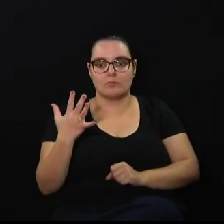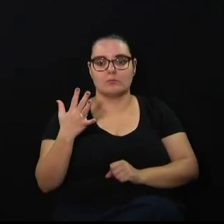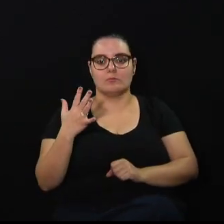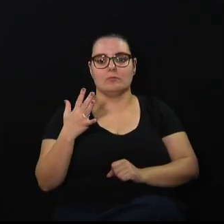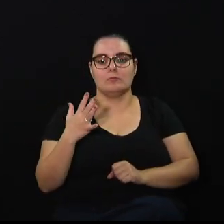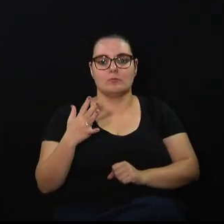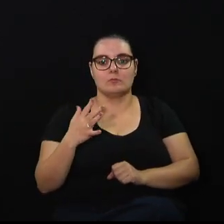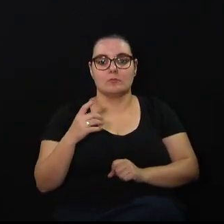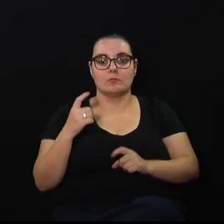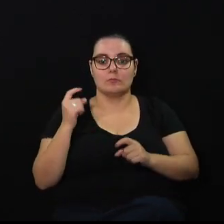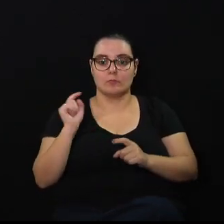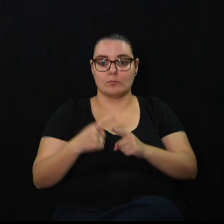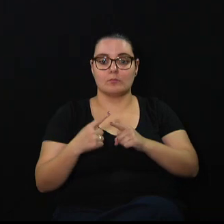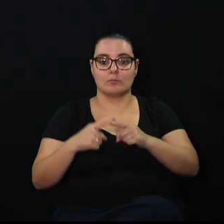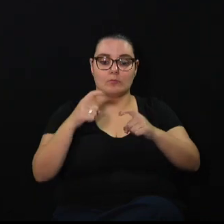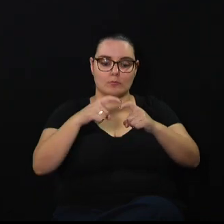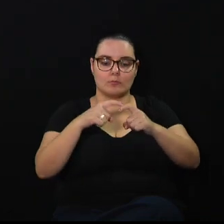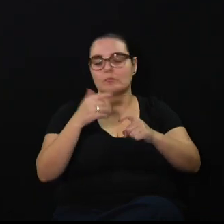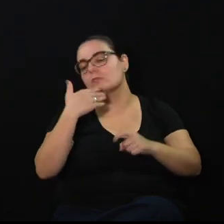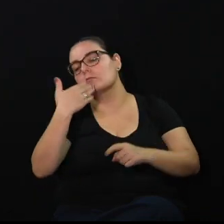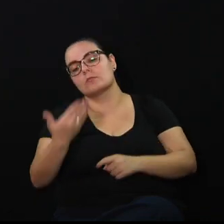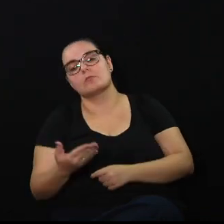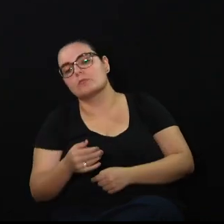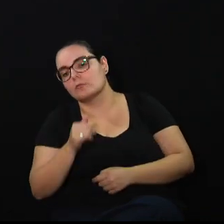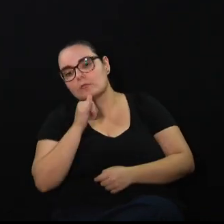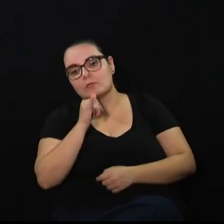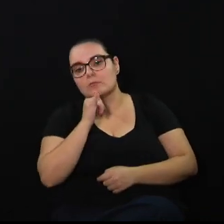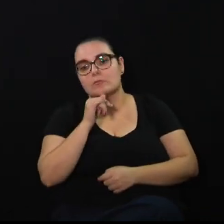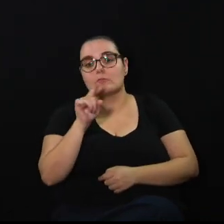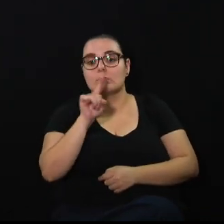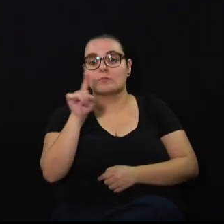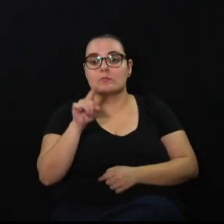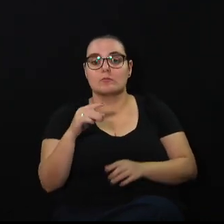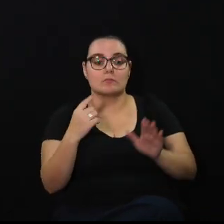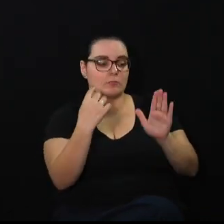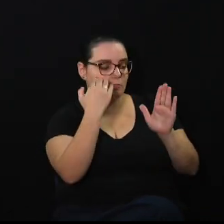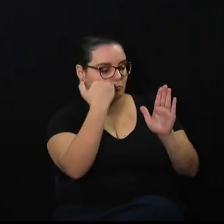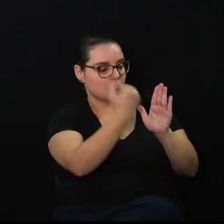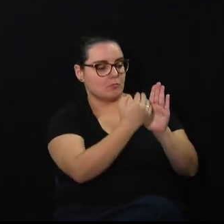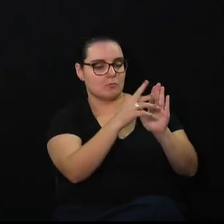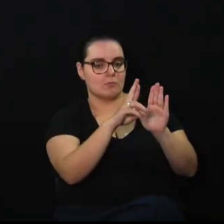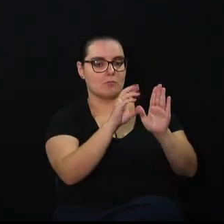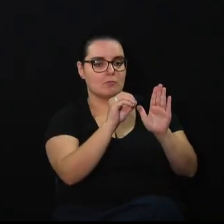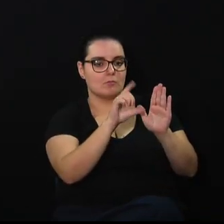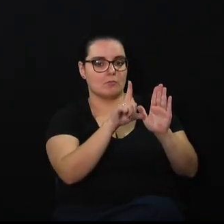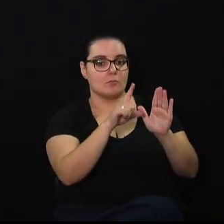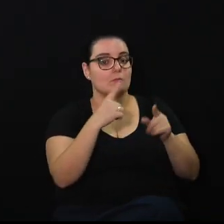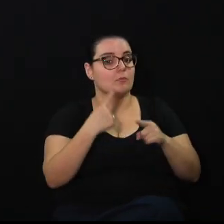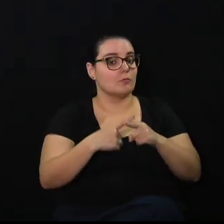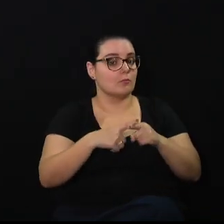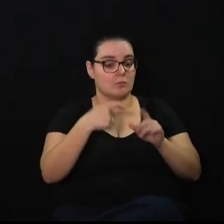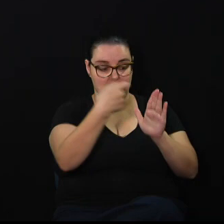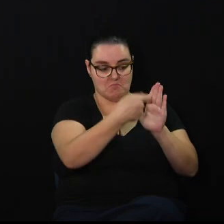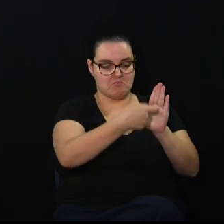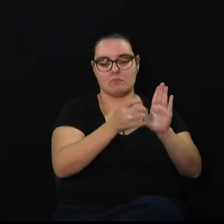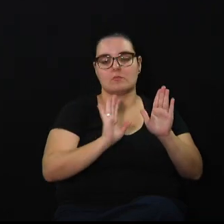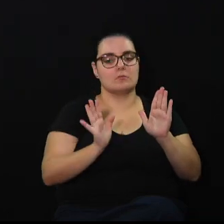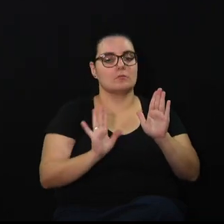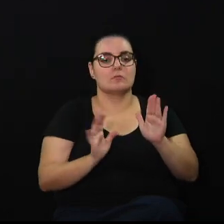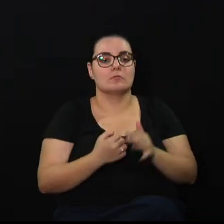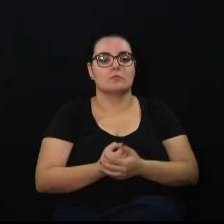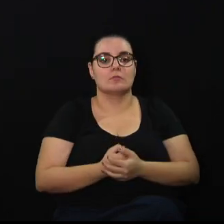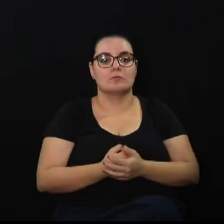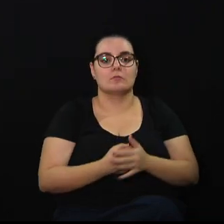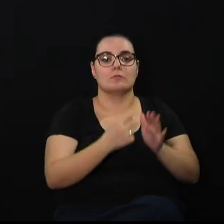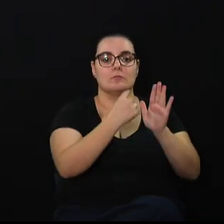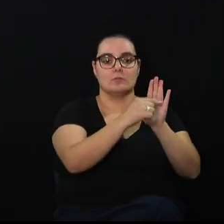solicitado não pela quantidade dessa previsão do rol justamente porque ele não é taxativo as cláusulas